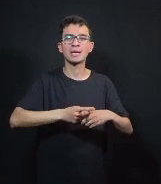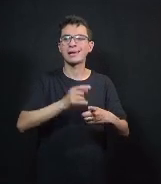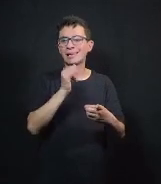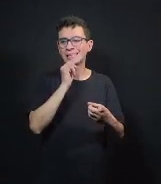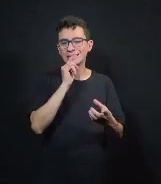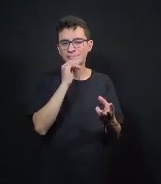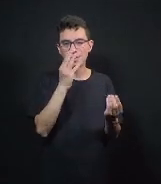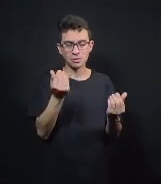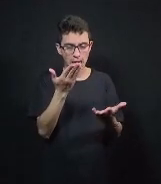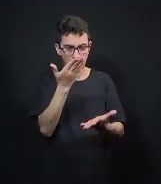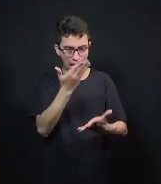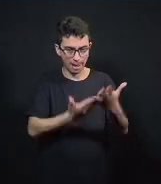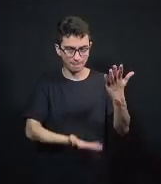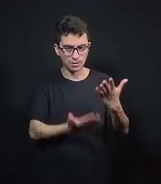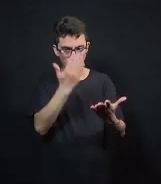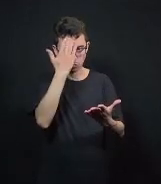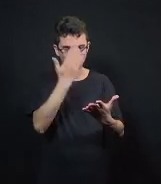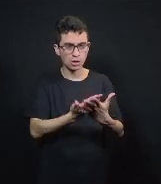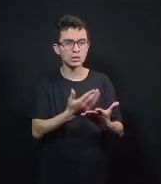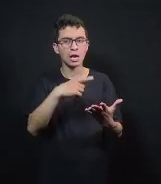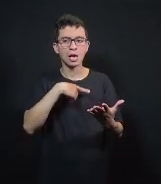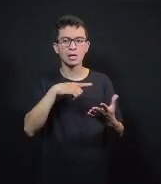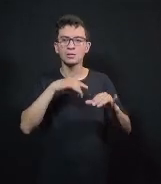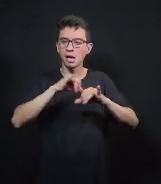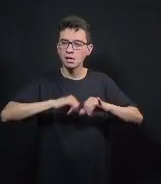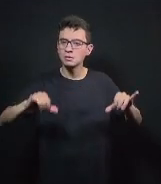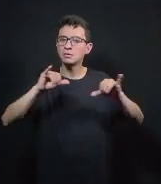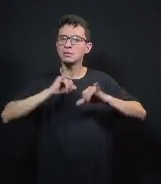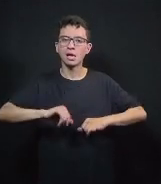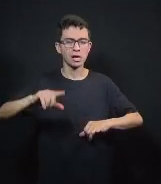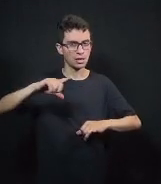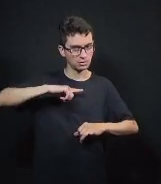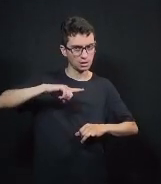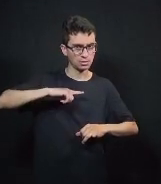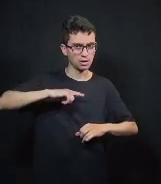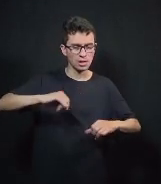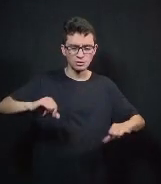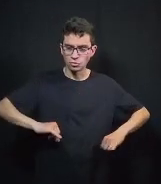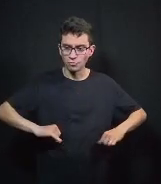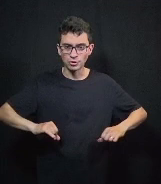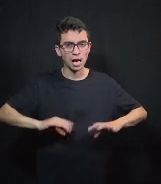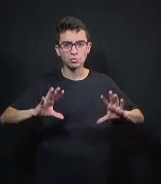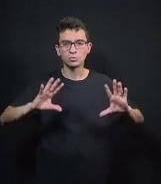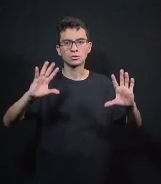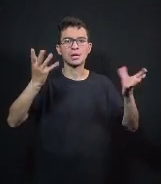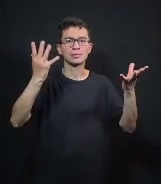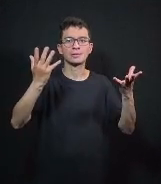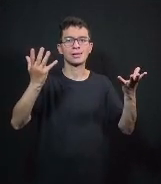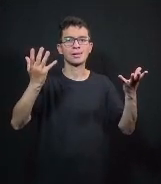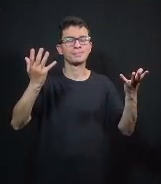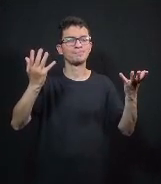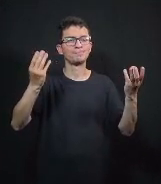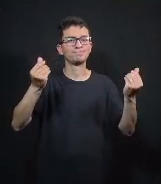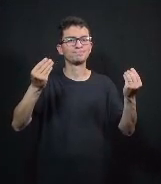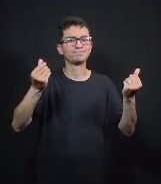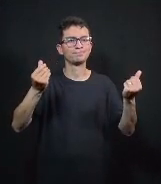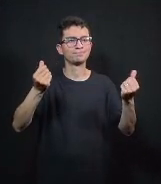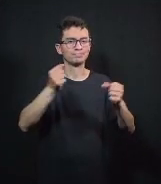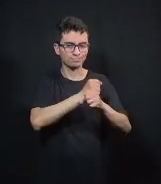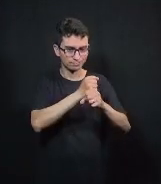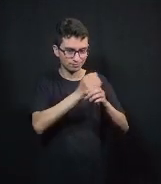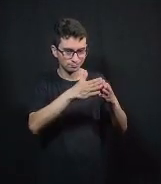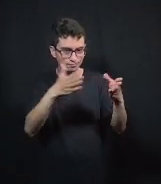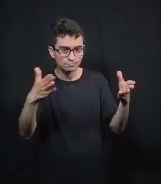a perda de credibilidade que a imprensa vem sofrendo nos últimos anos, ela se deve, em boa